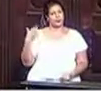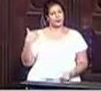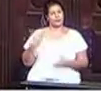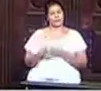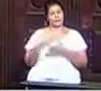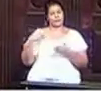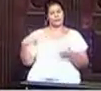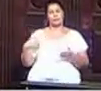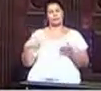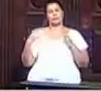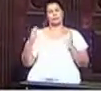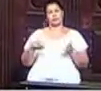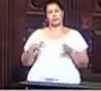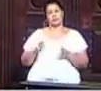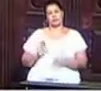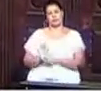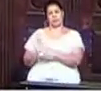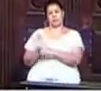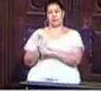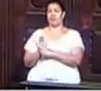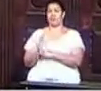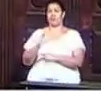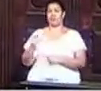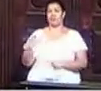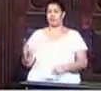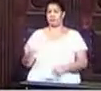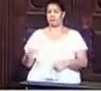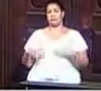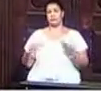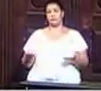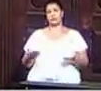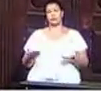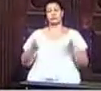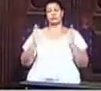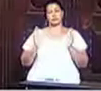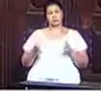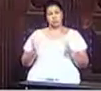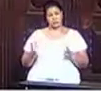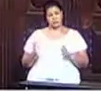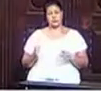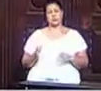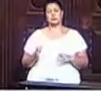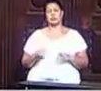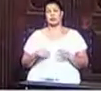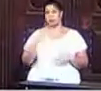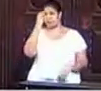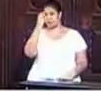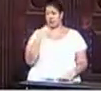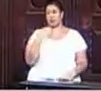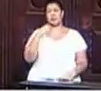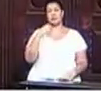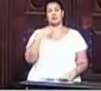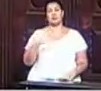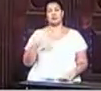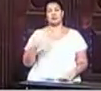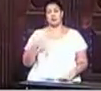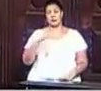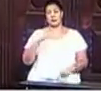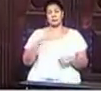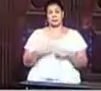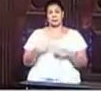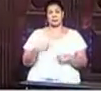em favor da concessionária. Então, assim, o primeiro aspecto, isso feito uma coisa tão grave, tão séria, de tão elevado interesse